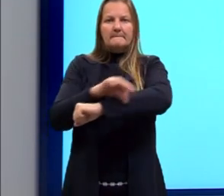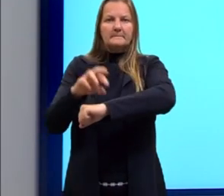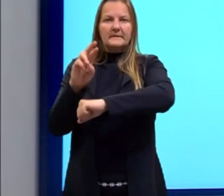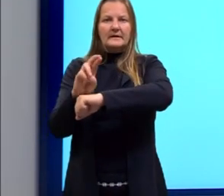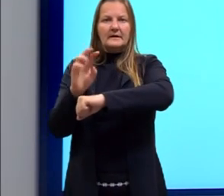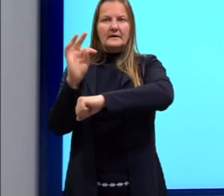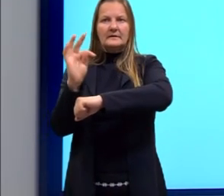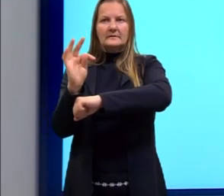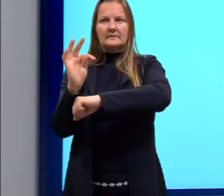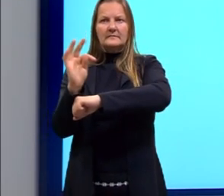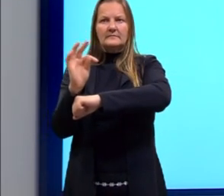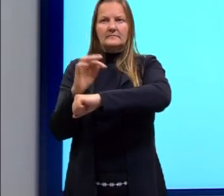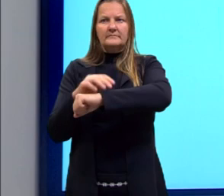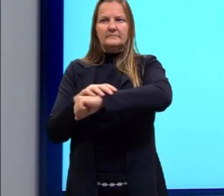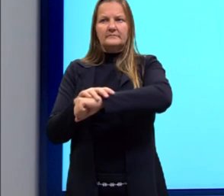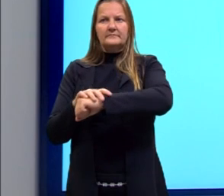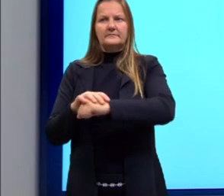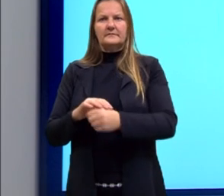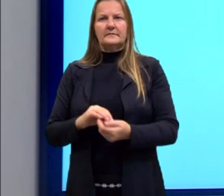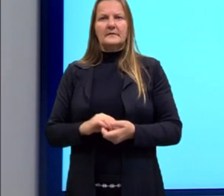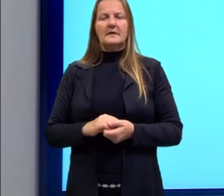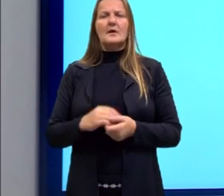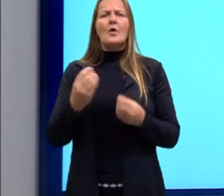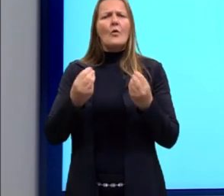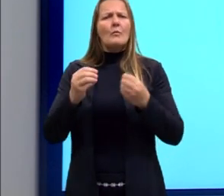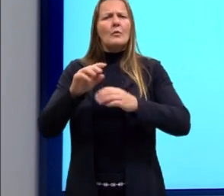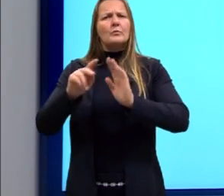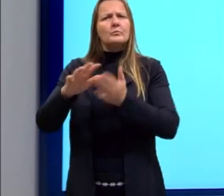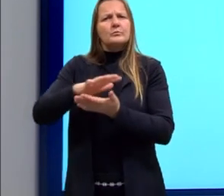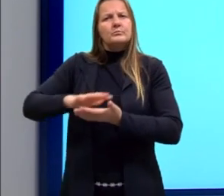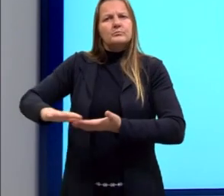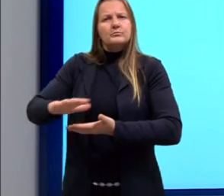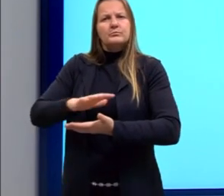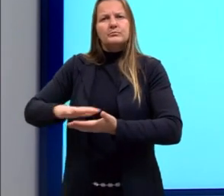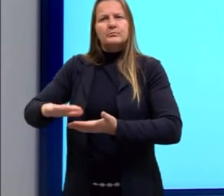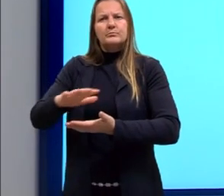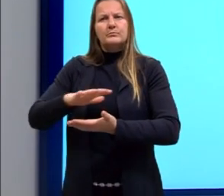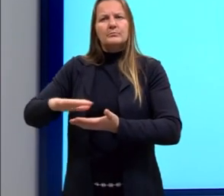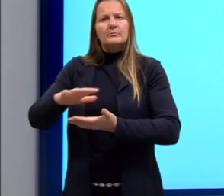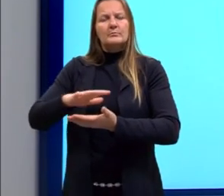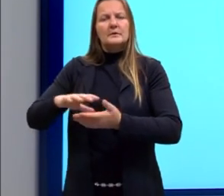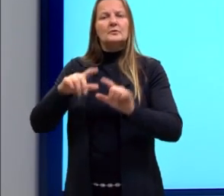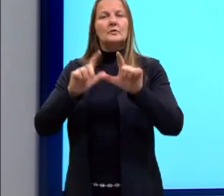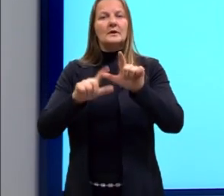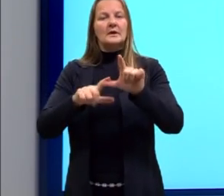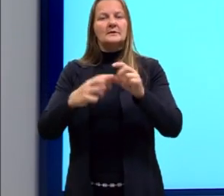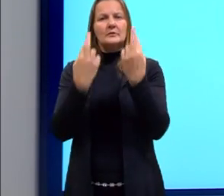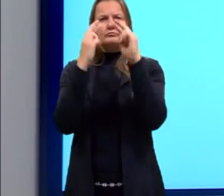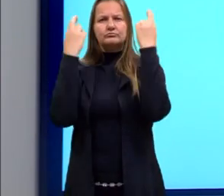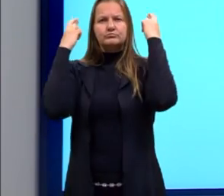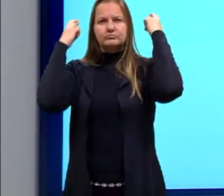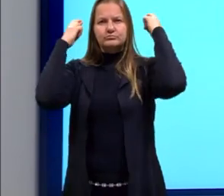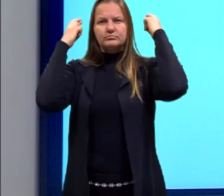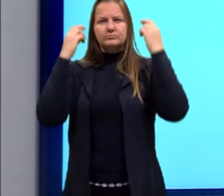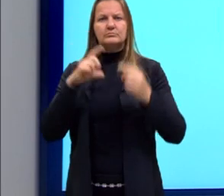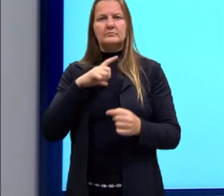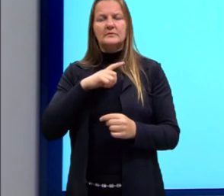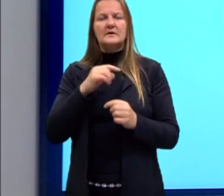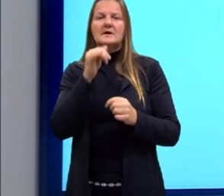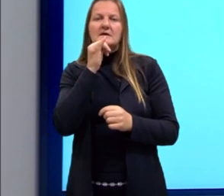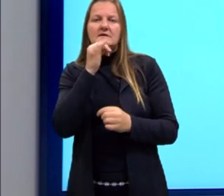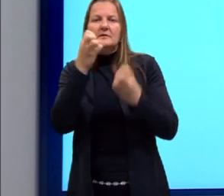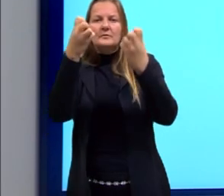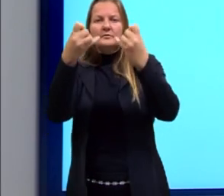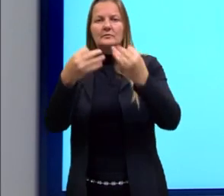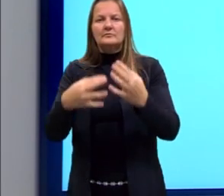reta te e no plano nós costumamos utilizar então letras gregas tá como Aqui nós temos o